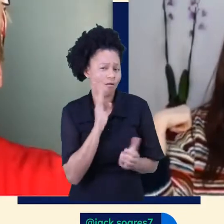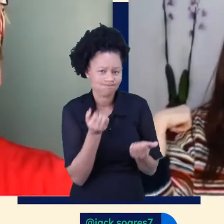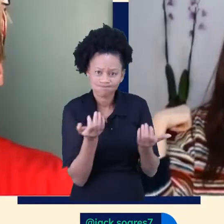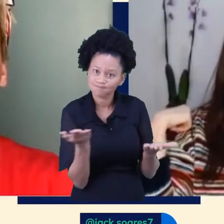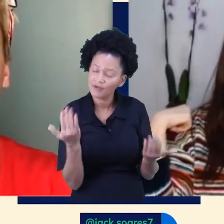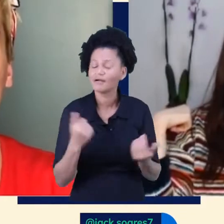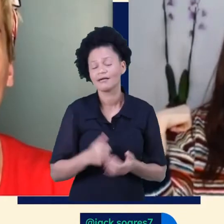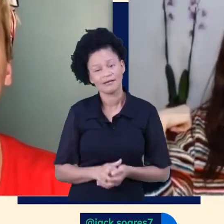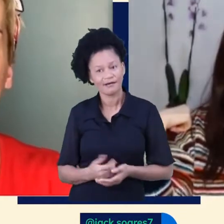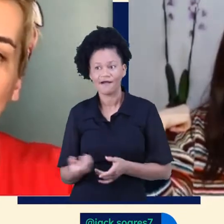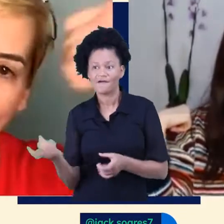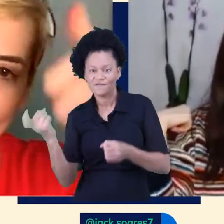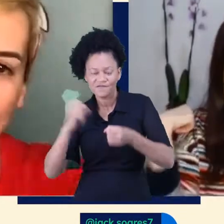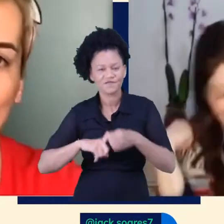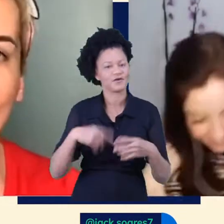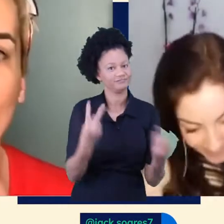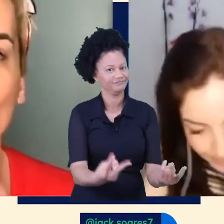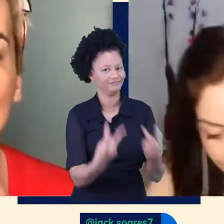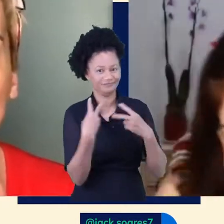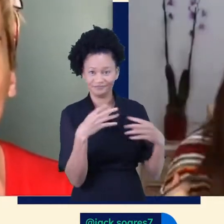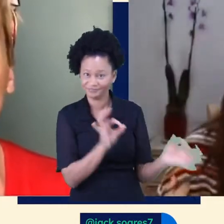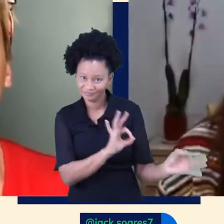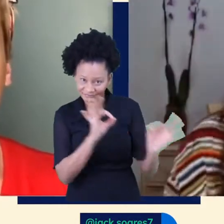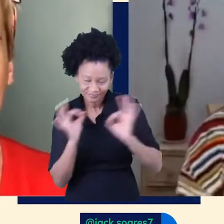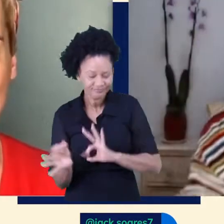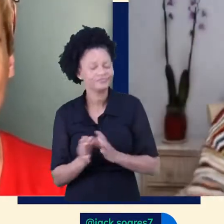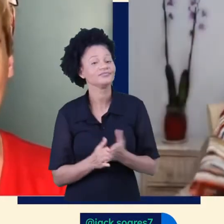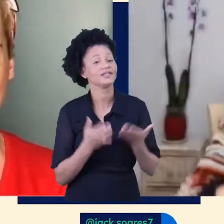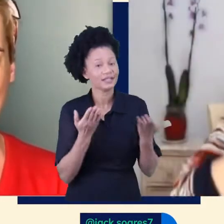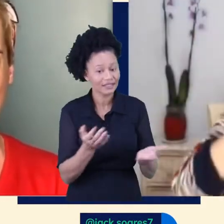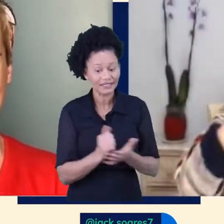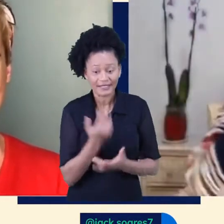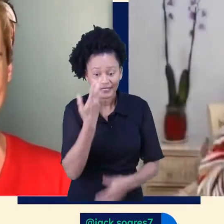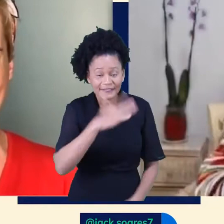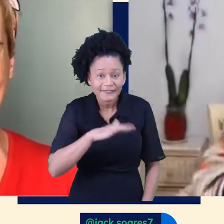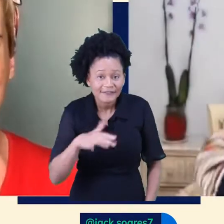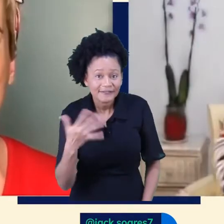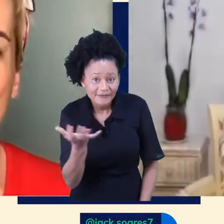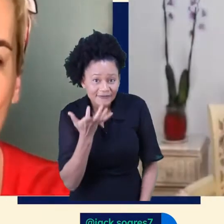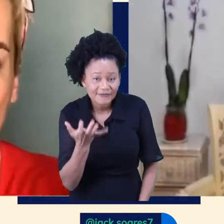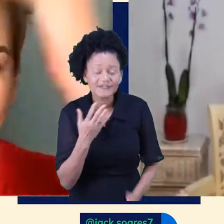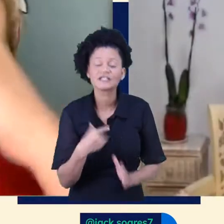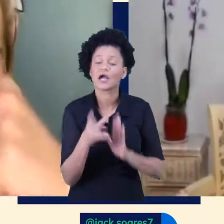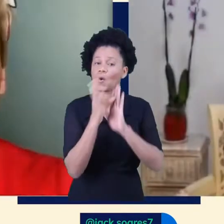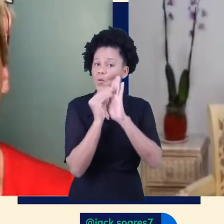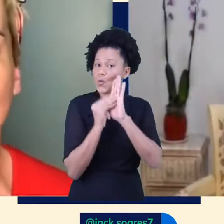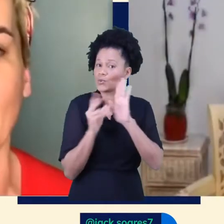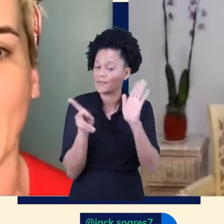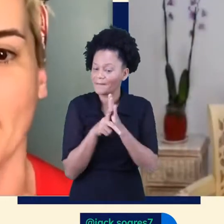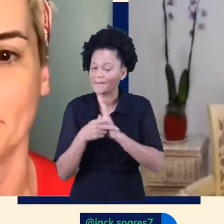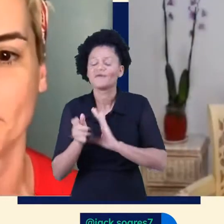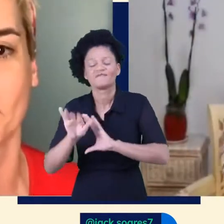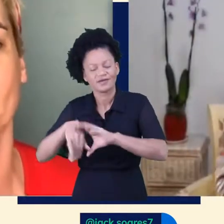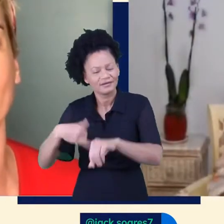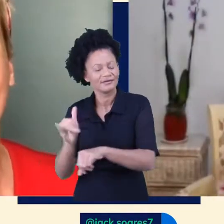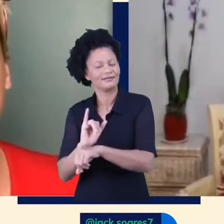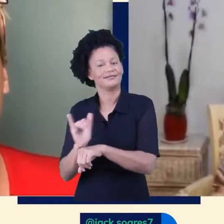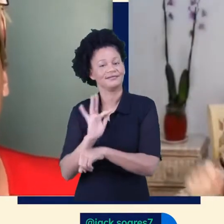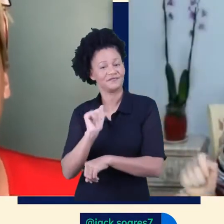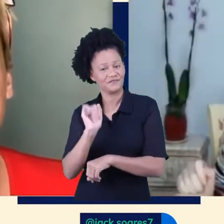é criança e quer conteúdo da Fafá, vai lá no canal no YouTube procurar histórias. Desculpa, Carol, volta